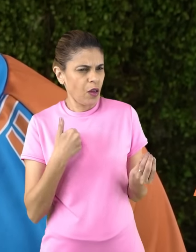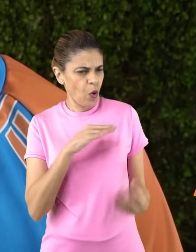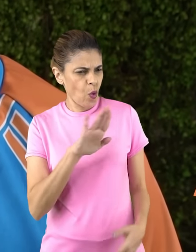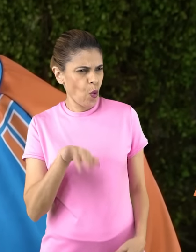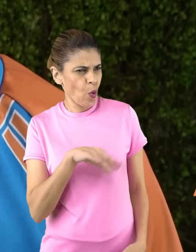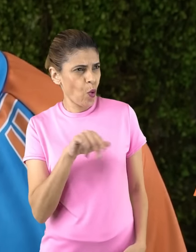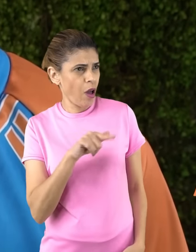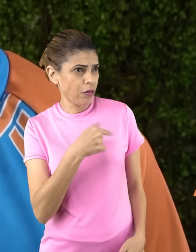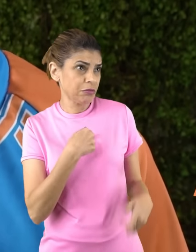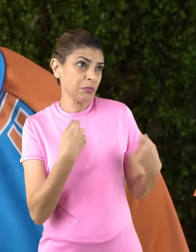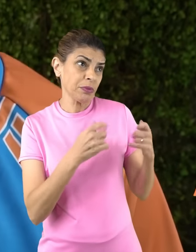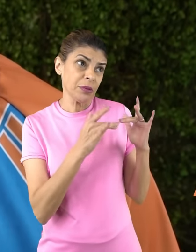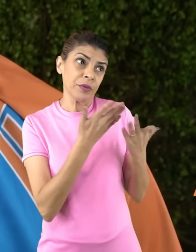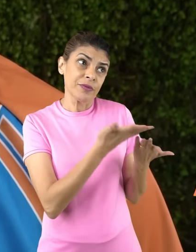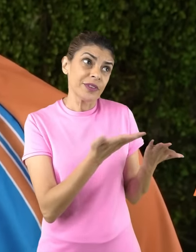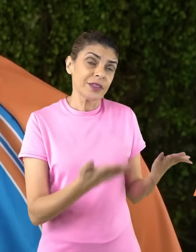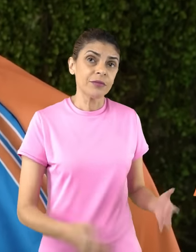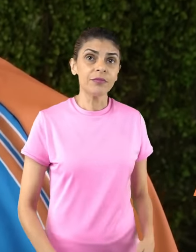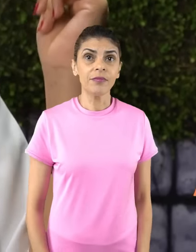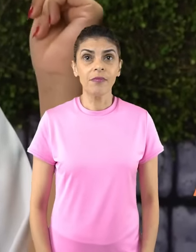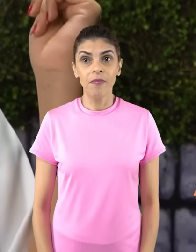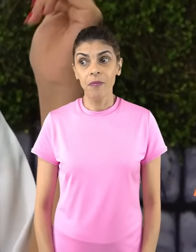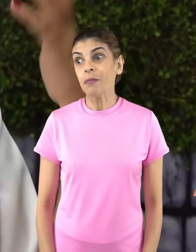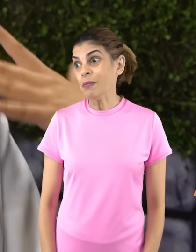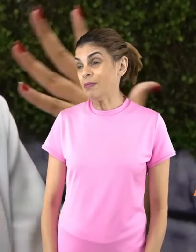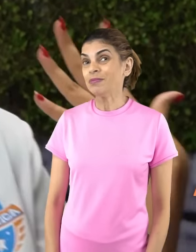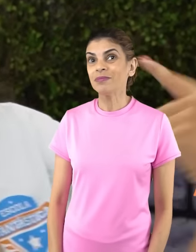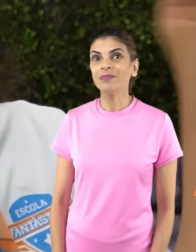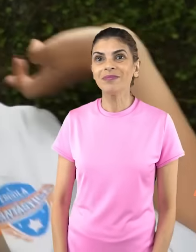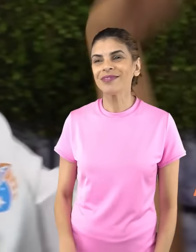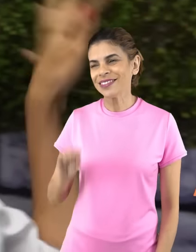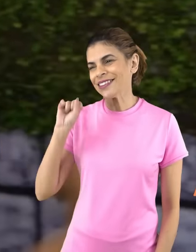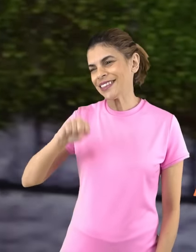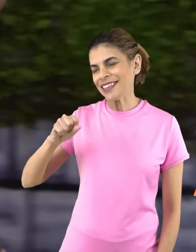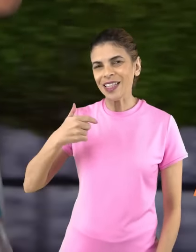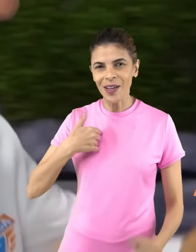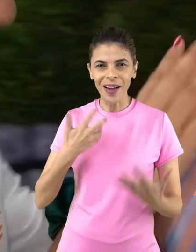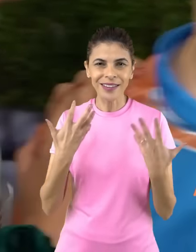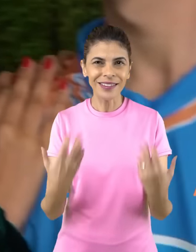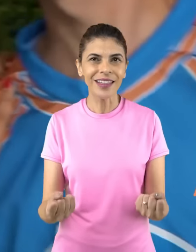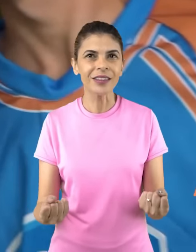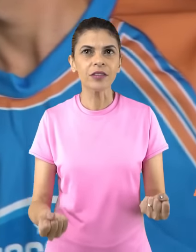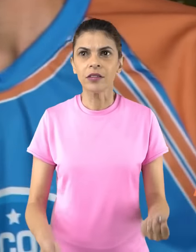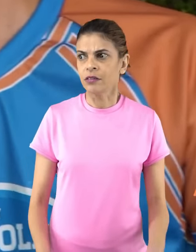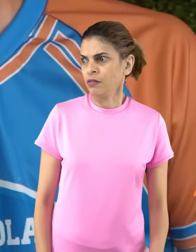cunhado do seu irmão Eu teria que namorar com você Sim, eu aceito